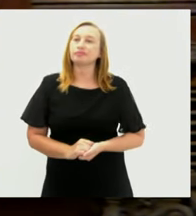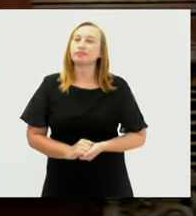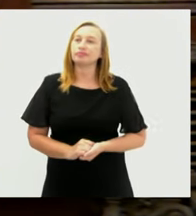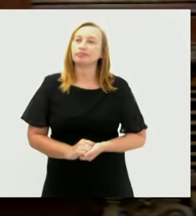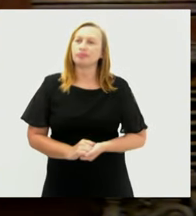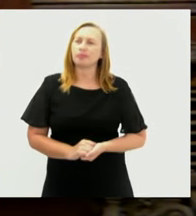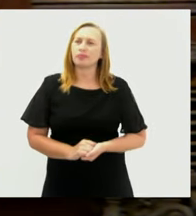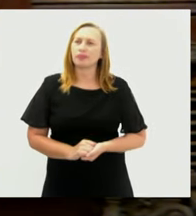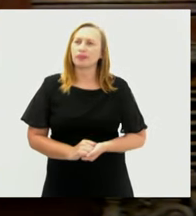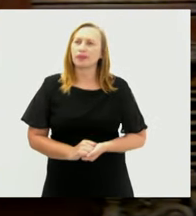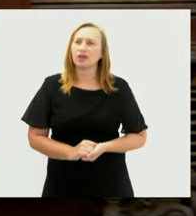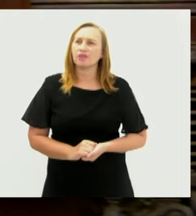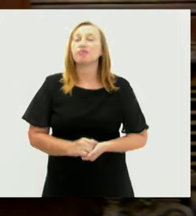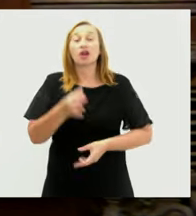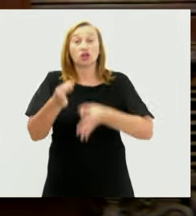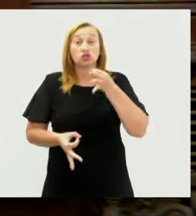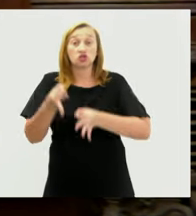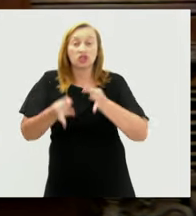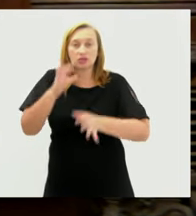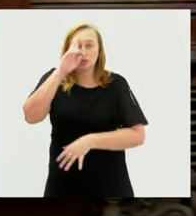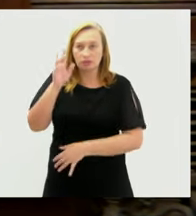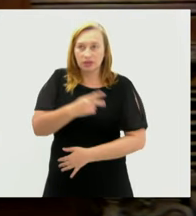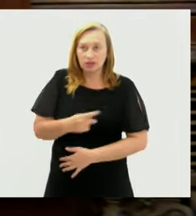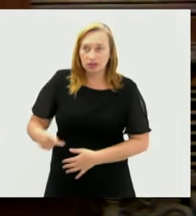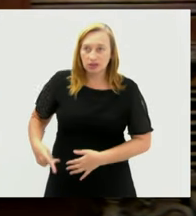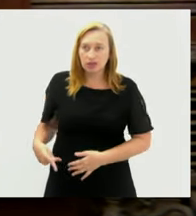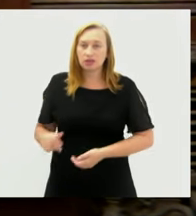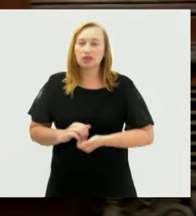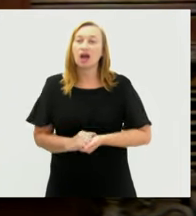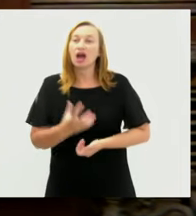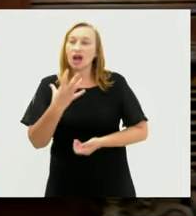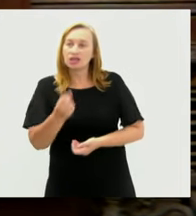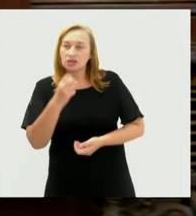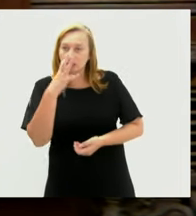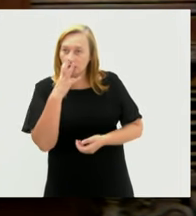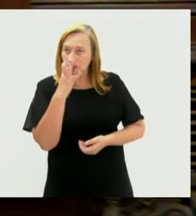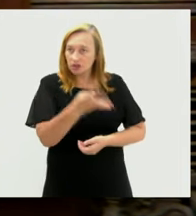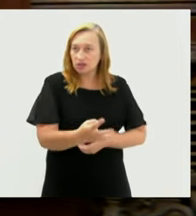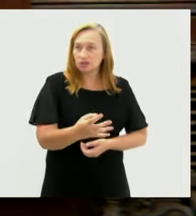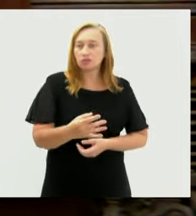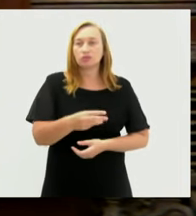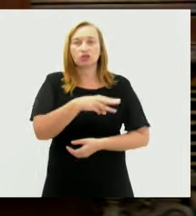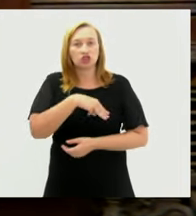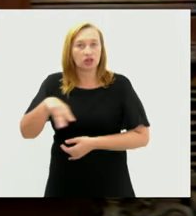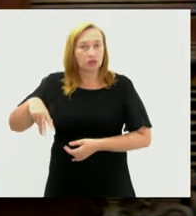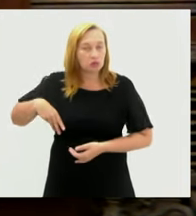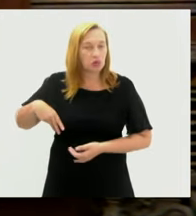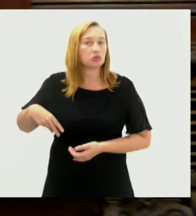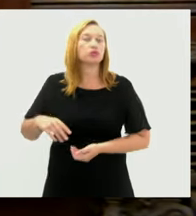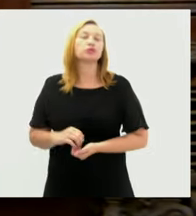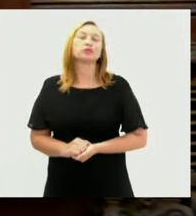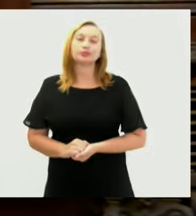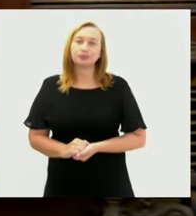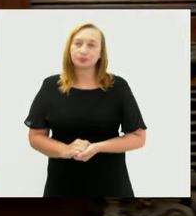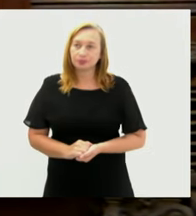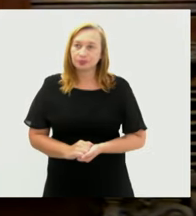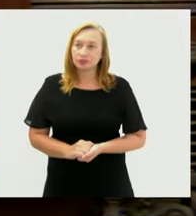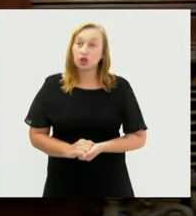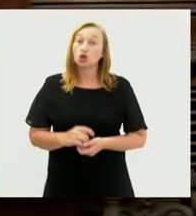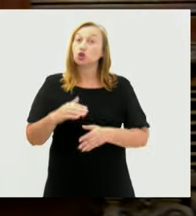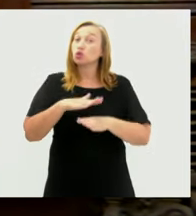ideológica. A justiça, presidente, aceitou a denúncia do Ministério Público. Aceitou a denúncia do Ministério Público.